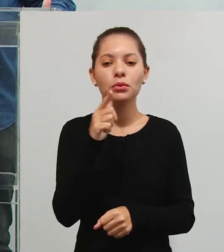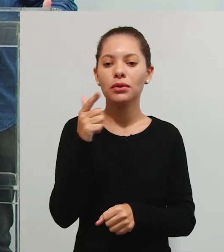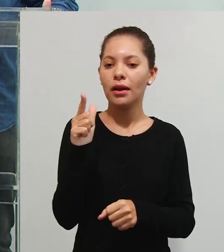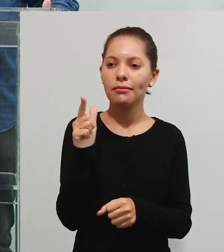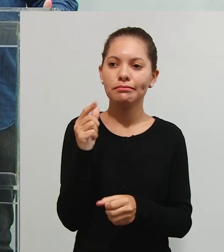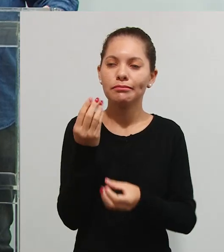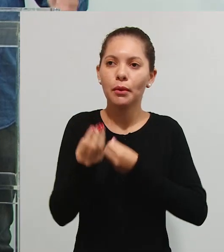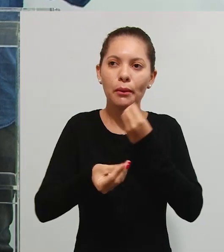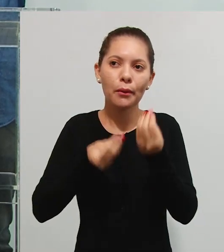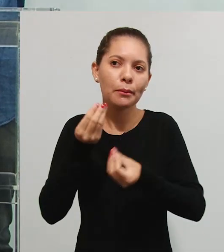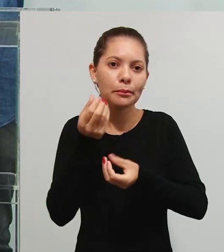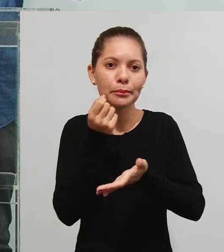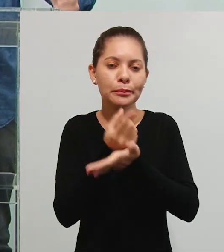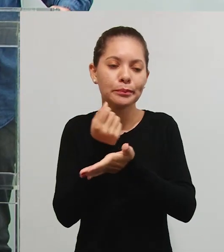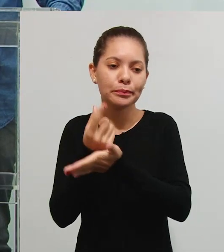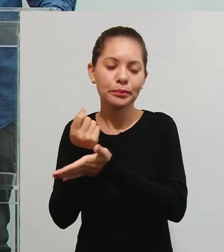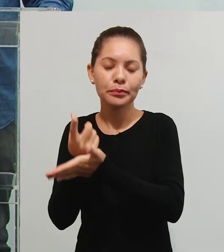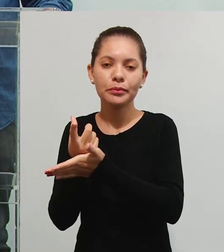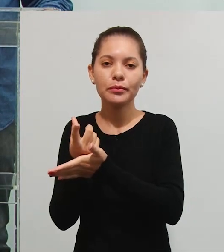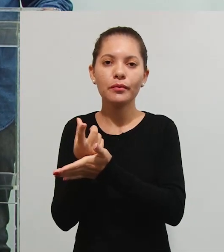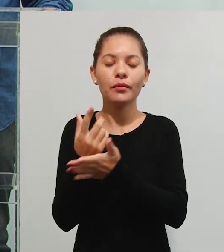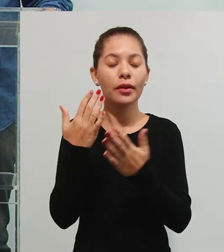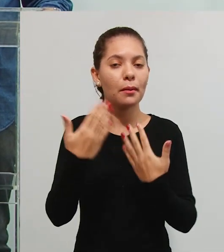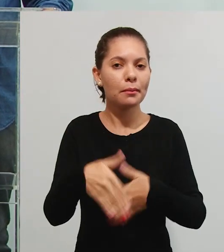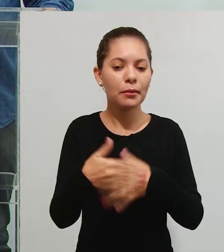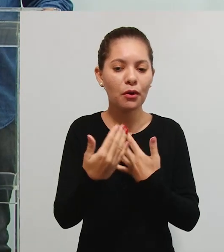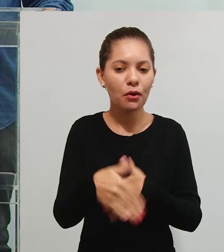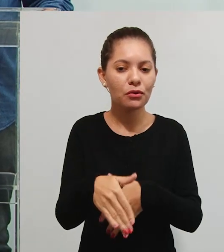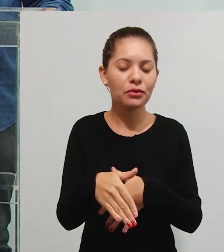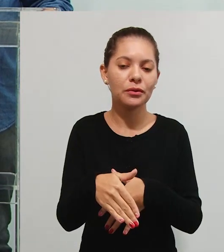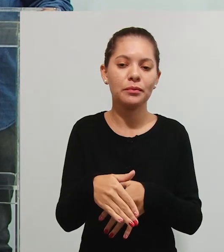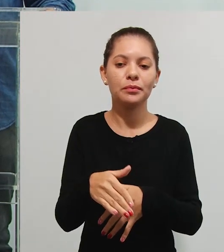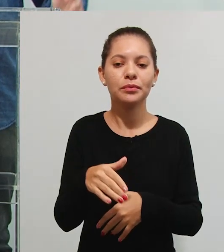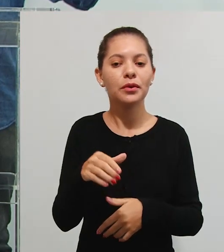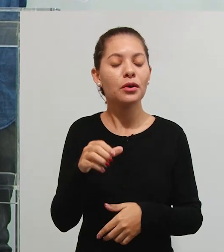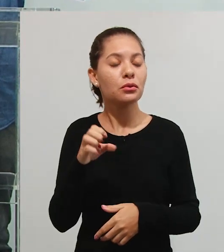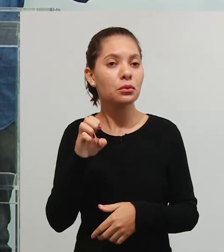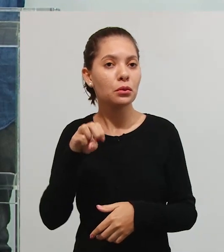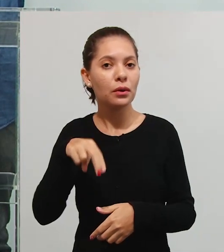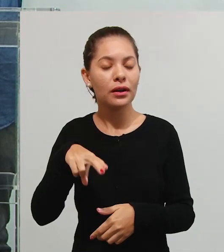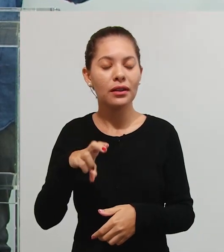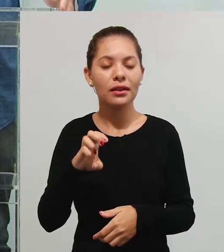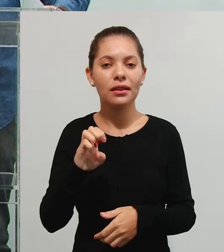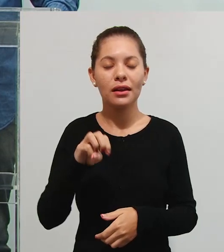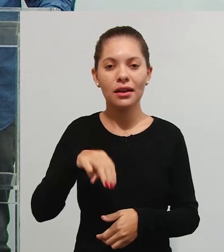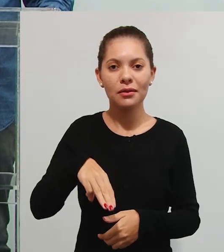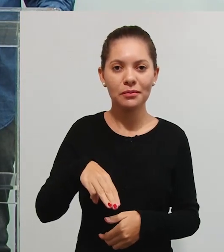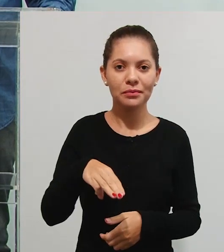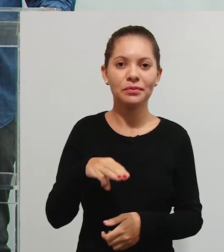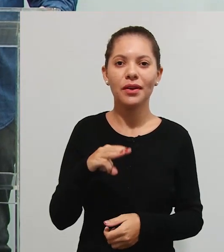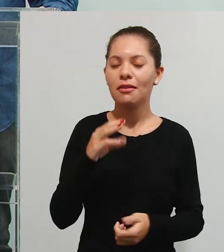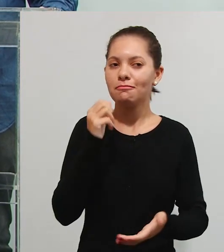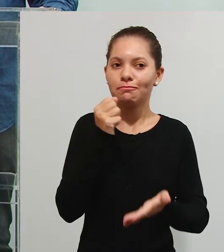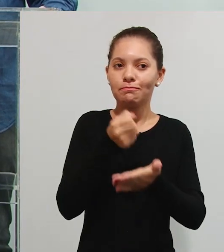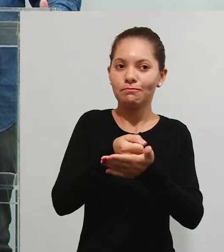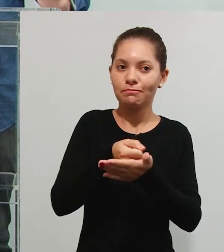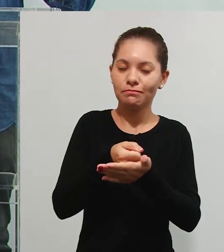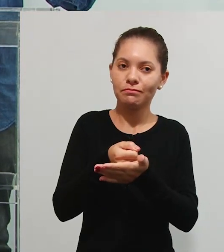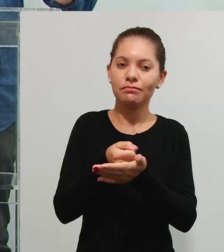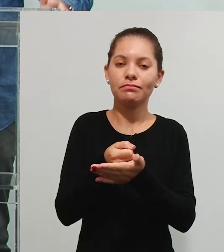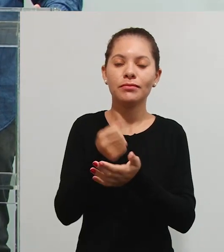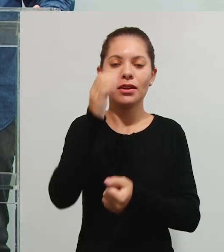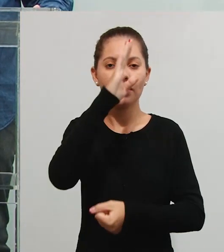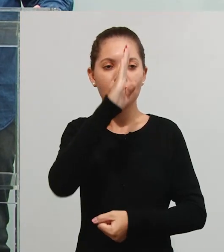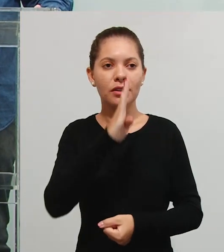não tem ali condições de pagar uma aula particular, né, voltada para o Enem, mas no seu bairro, na sua rua ali, ele pode fazer uma